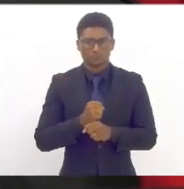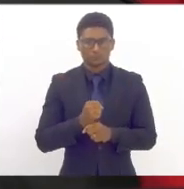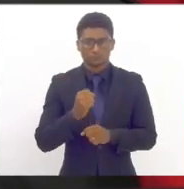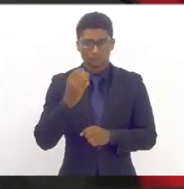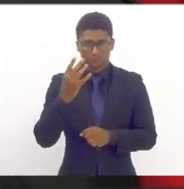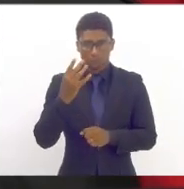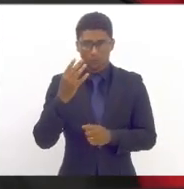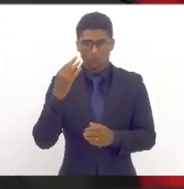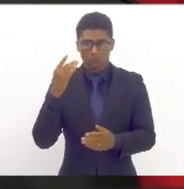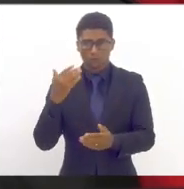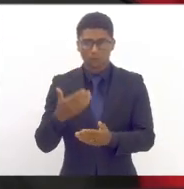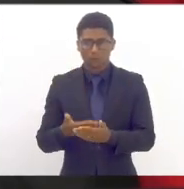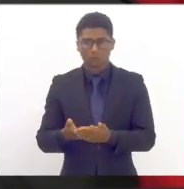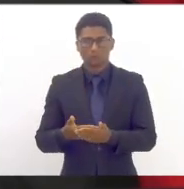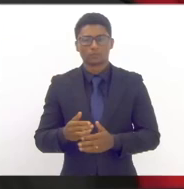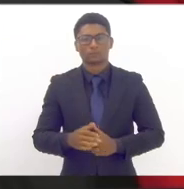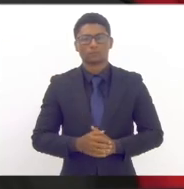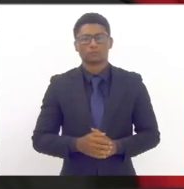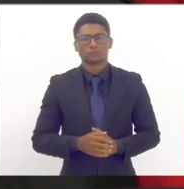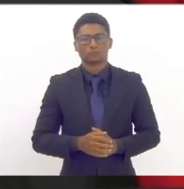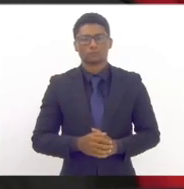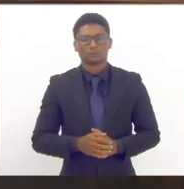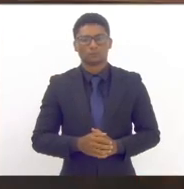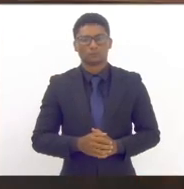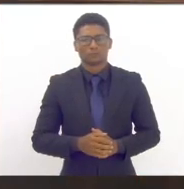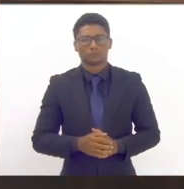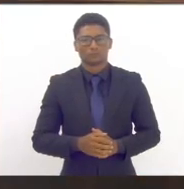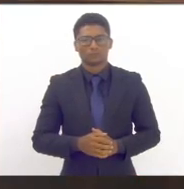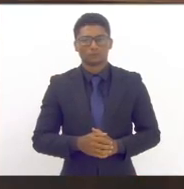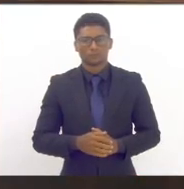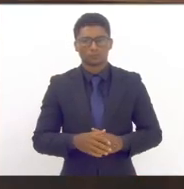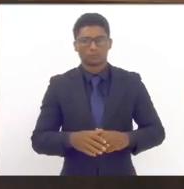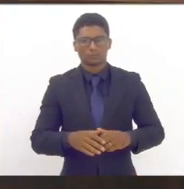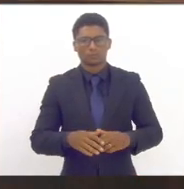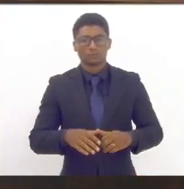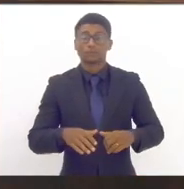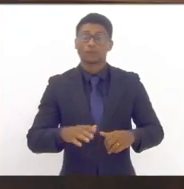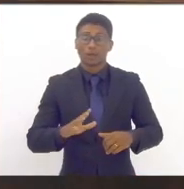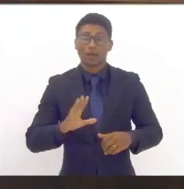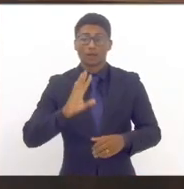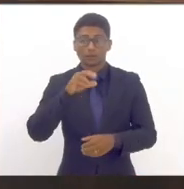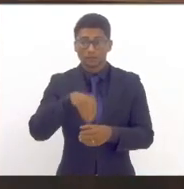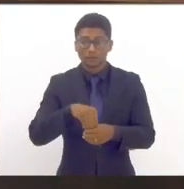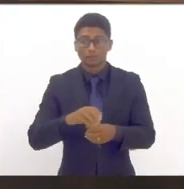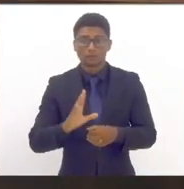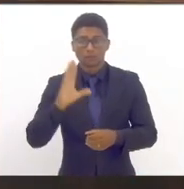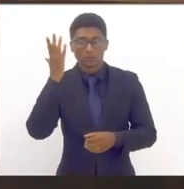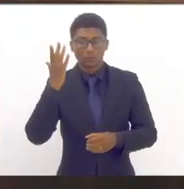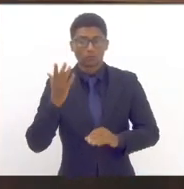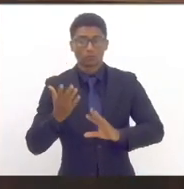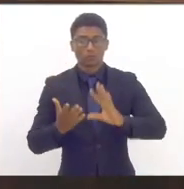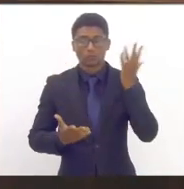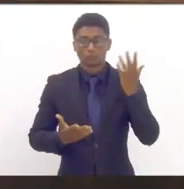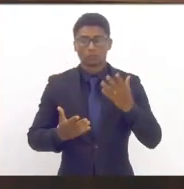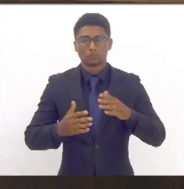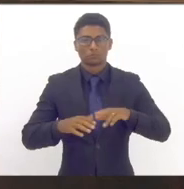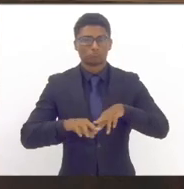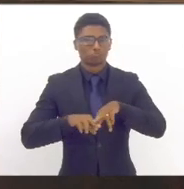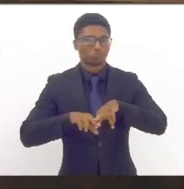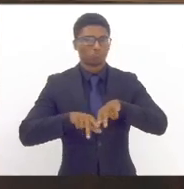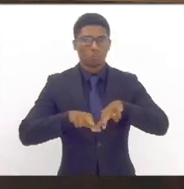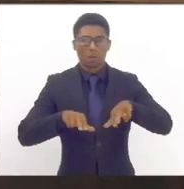nesses quatro últimos anos, virou palco de cenas muitas vezes lamentáveis que o próprio Pedro e o próprio